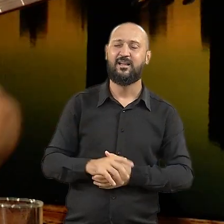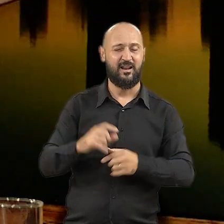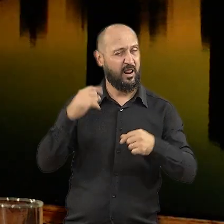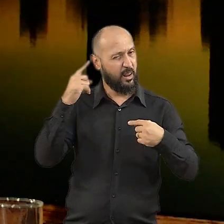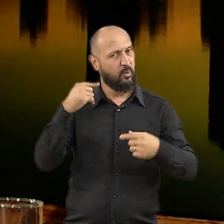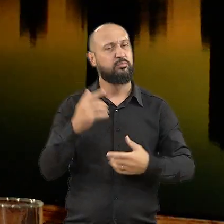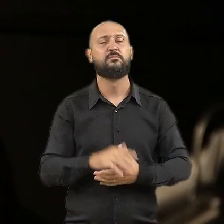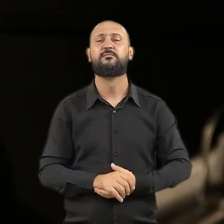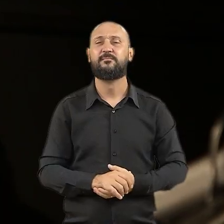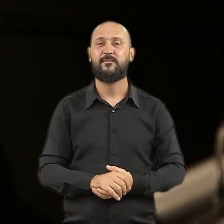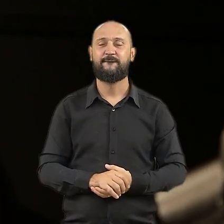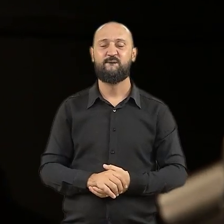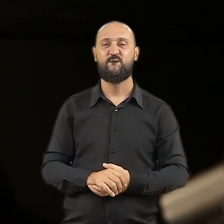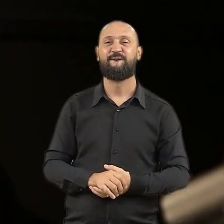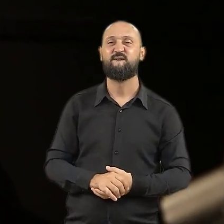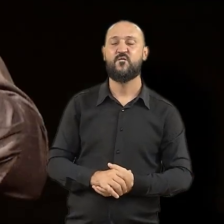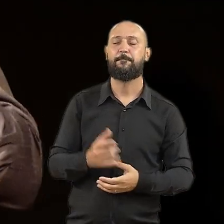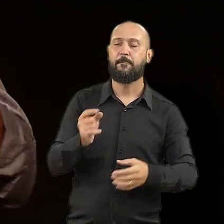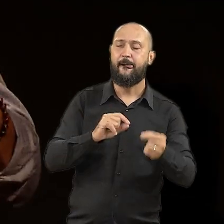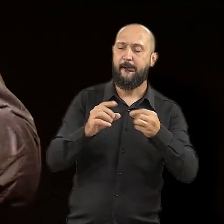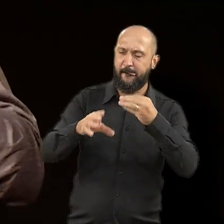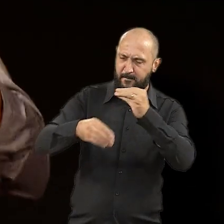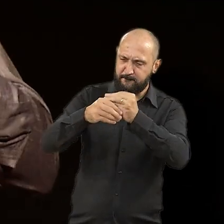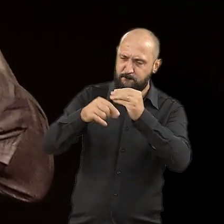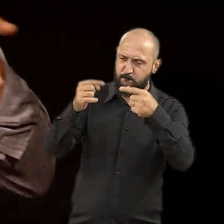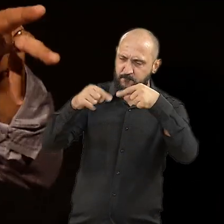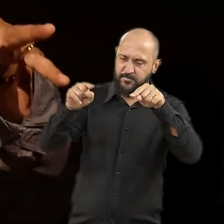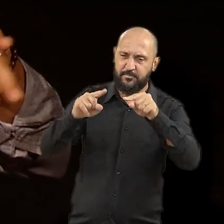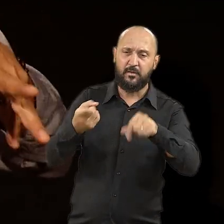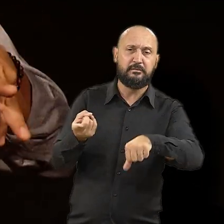Muito doido. E vai. O pessoal fez um arranjo meio